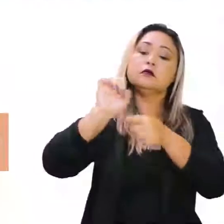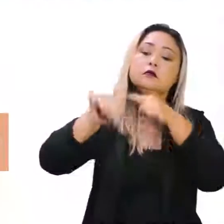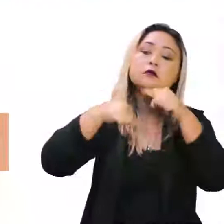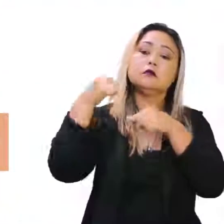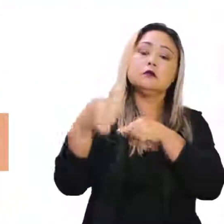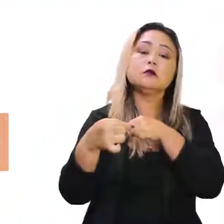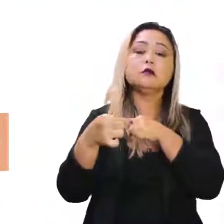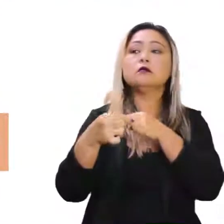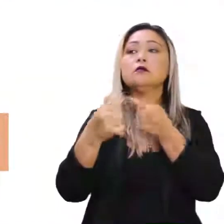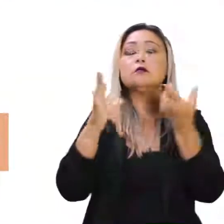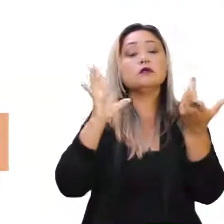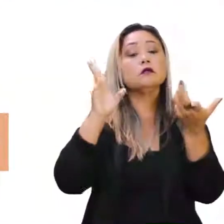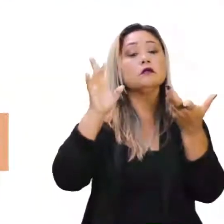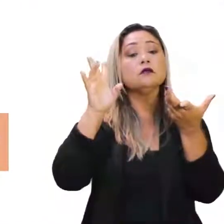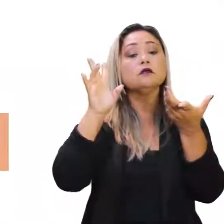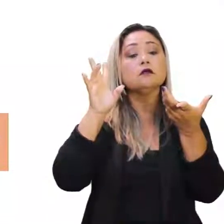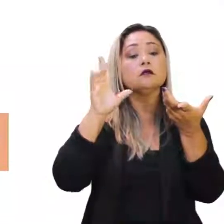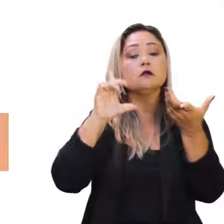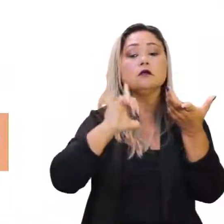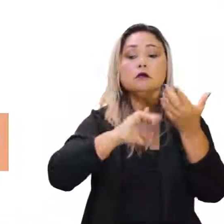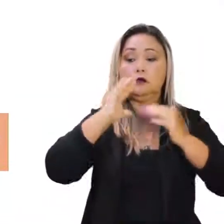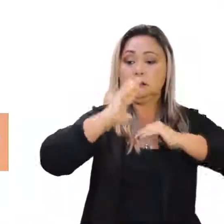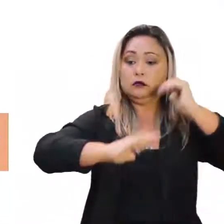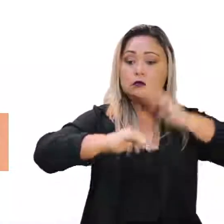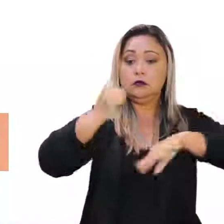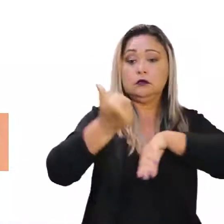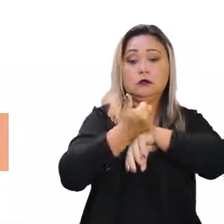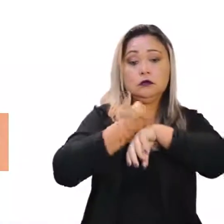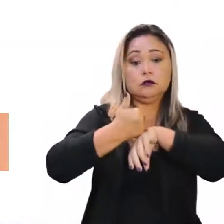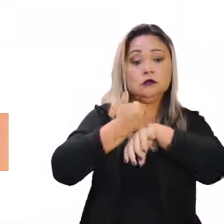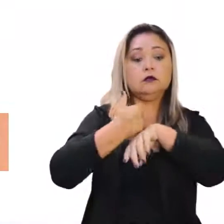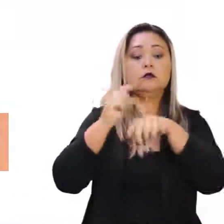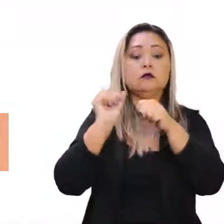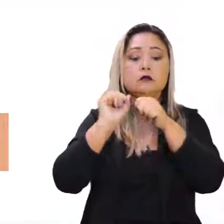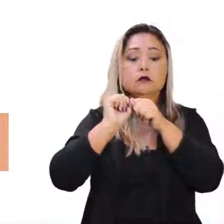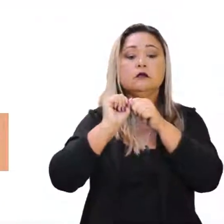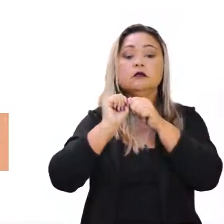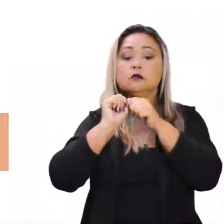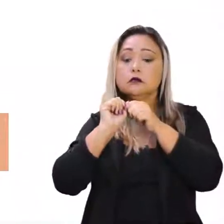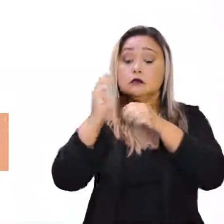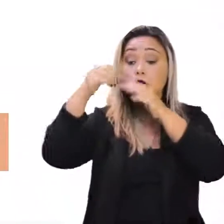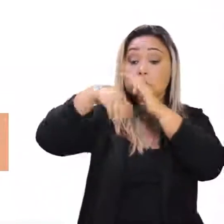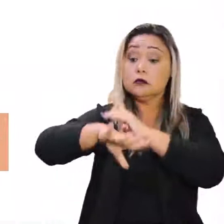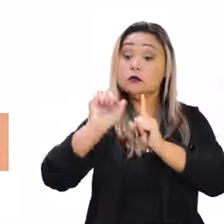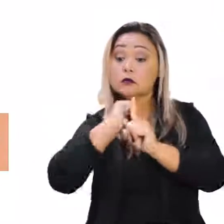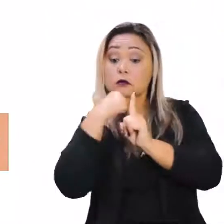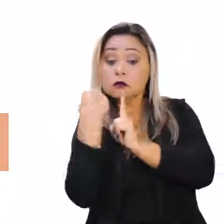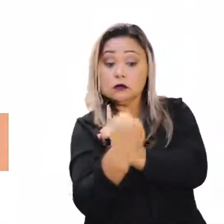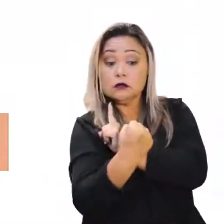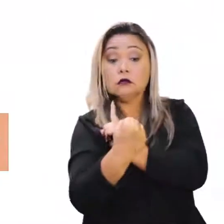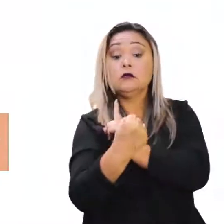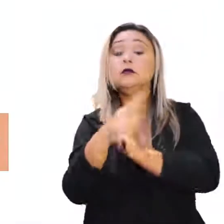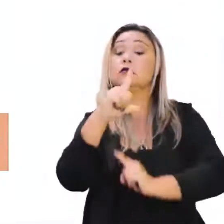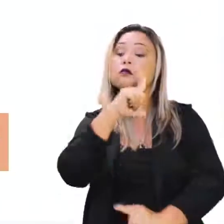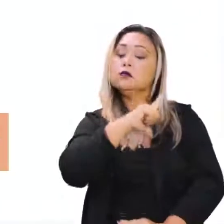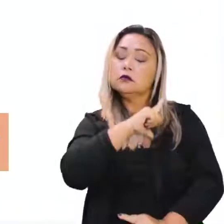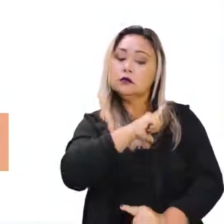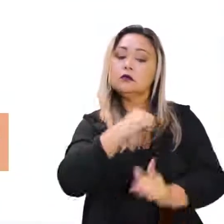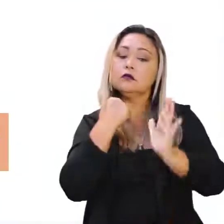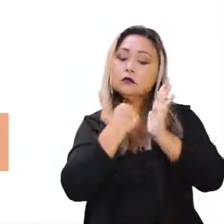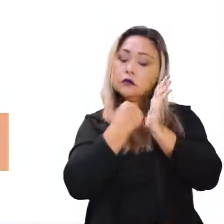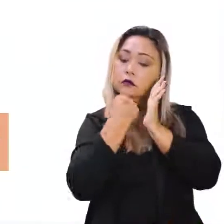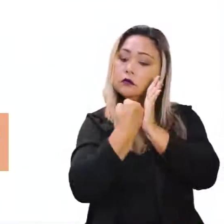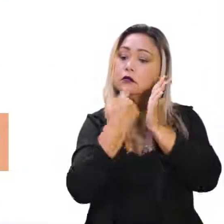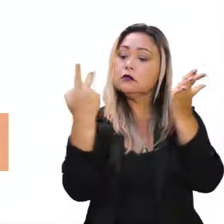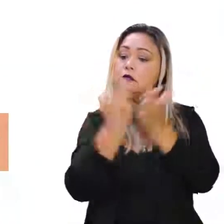com o nosso texto, então os artistas são sujeitos imersos na sociedade, logo marcados pelos acontecimentos históricos à